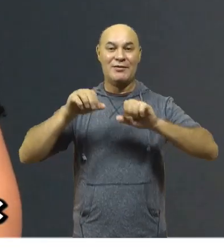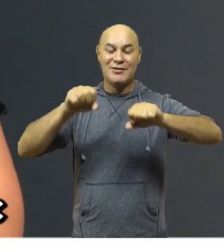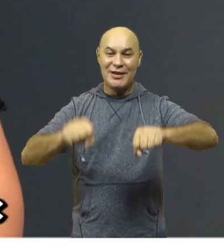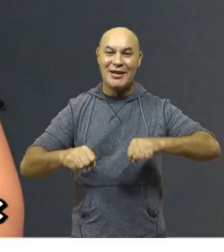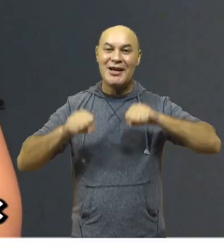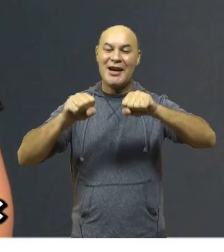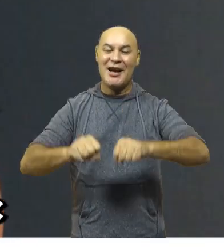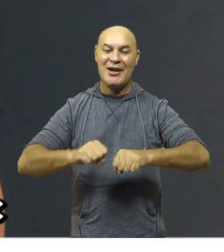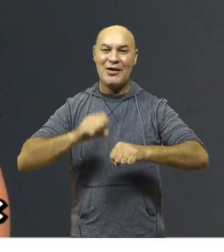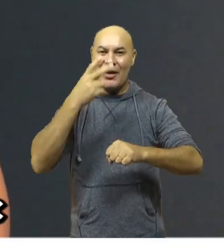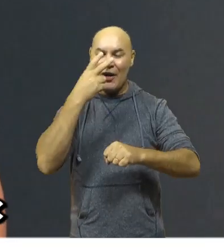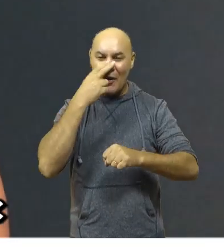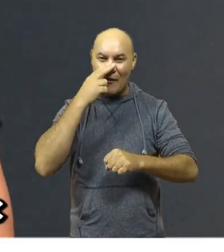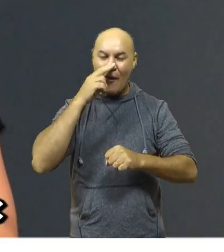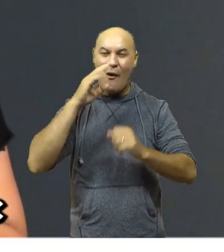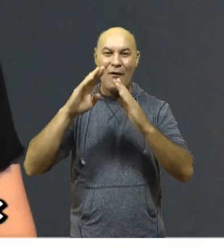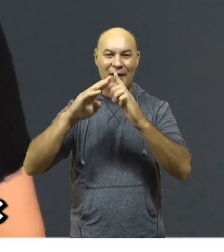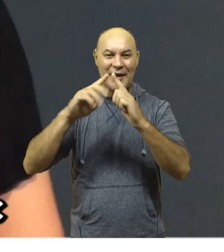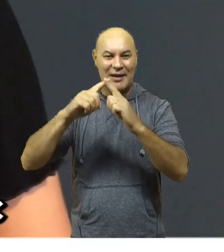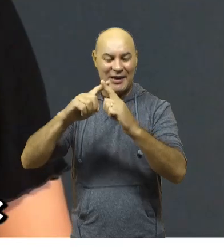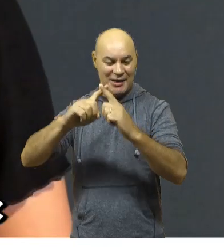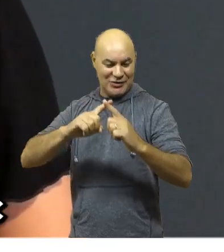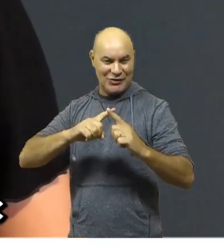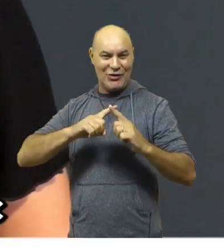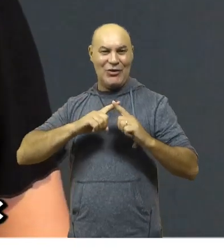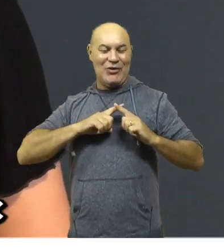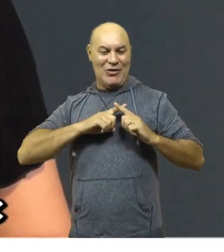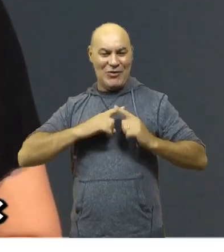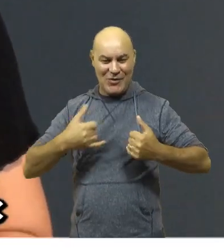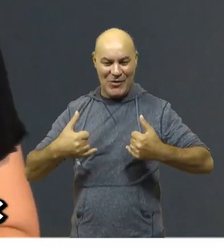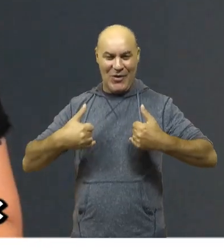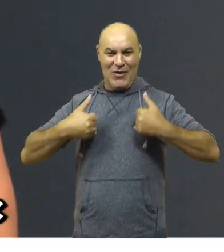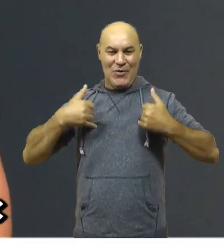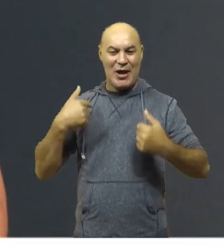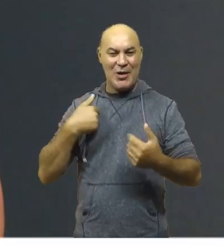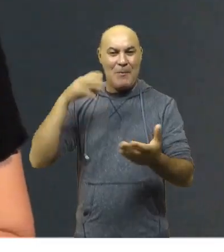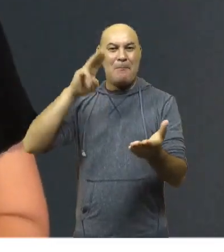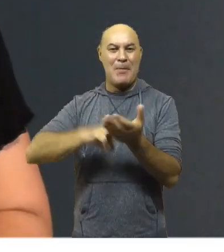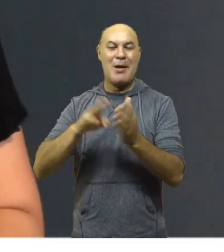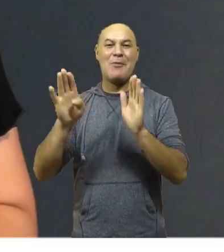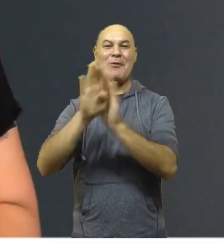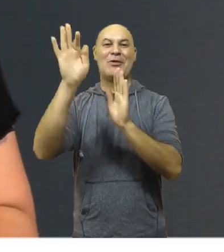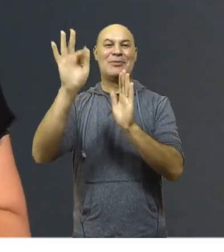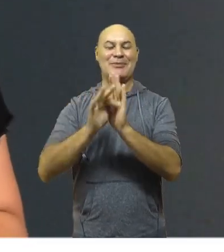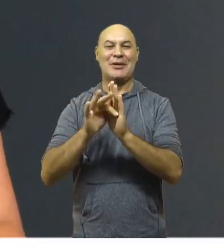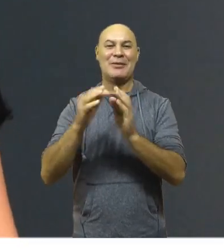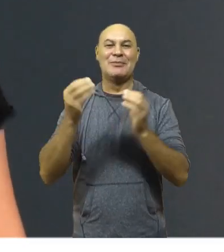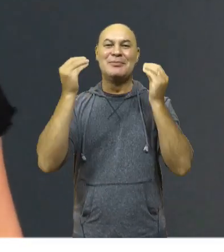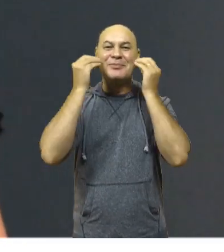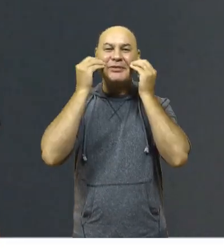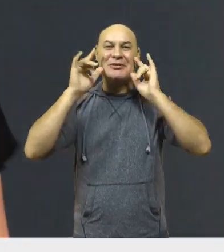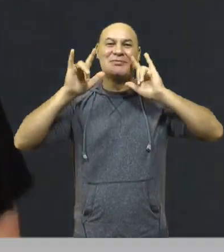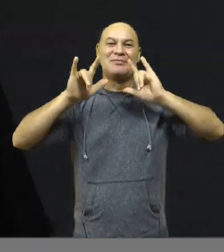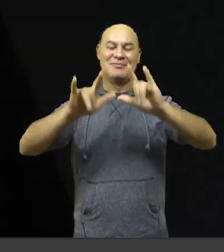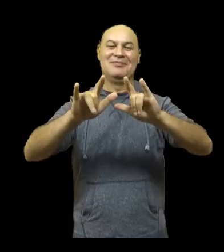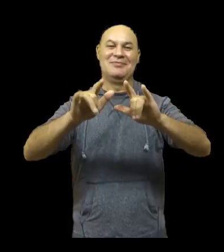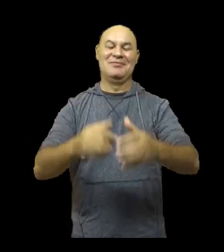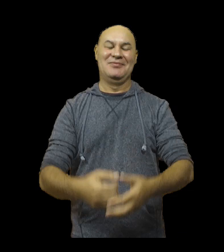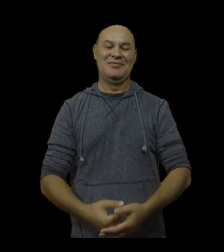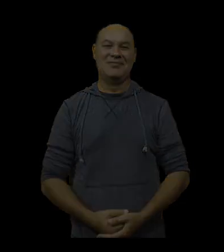meu coração e tenho orgulho em dizer que eu sou da IBFC, tá? Um grande beijo e até a próxima!